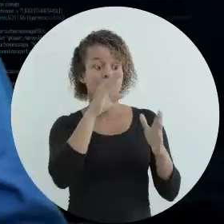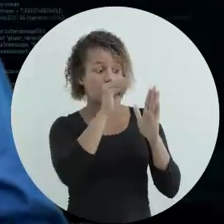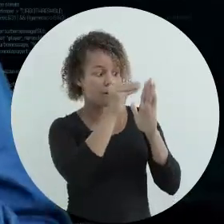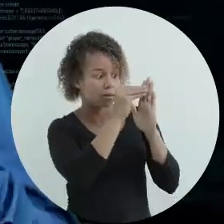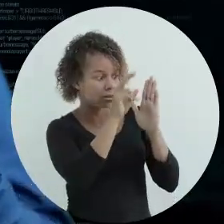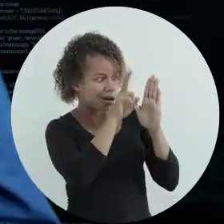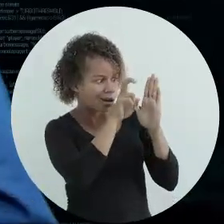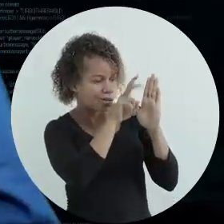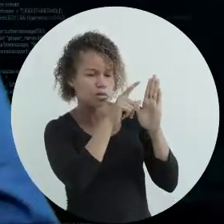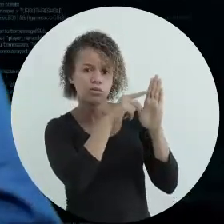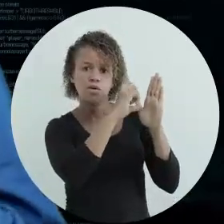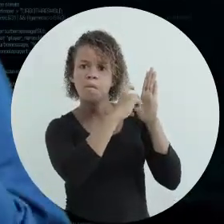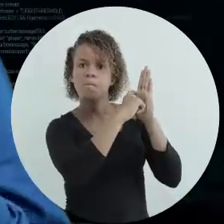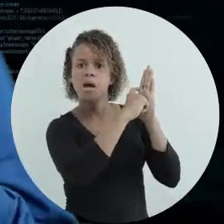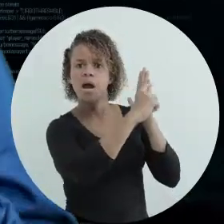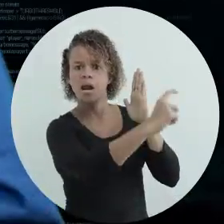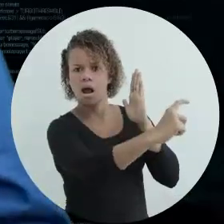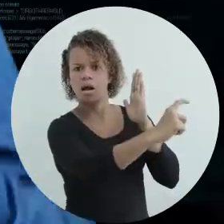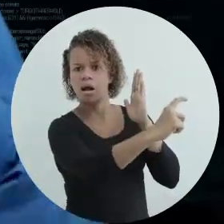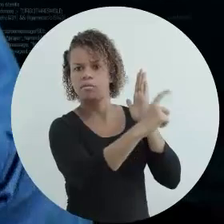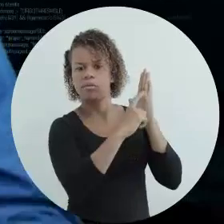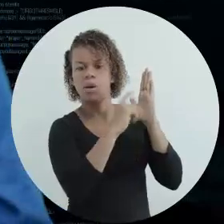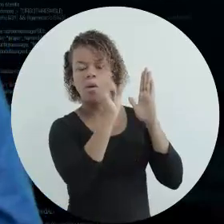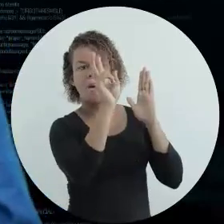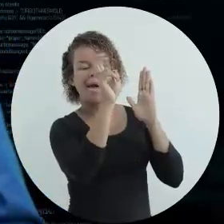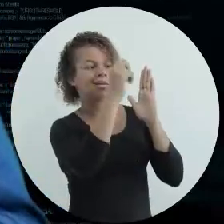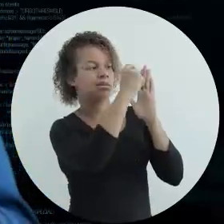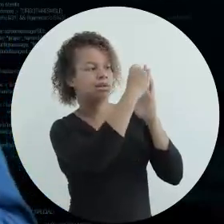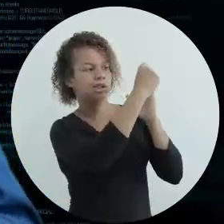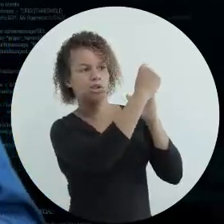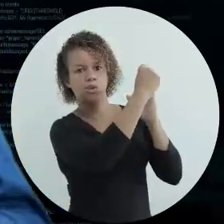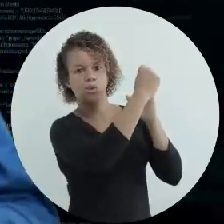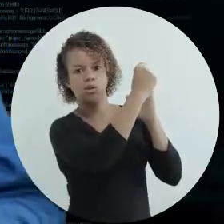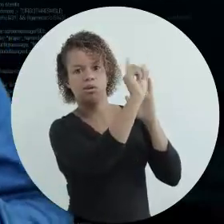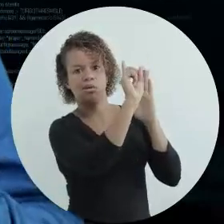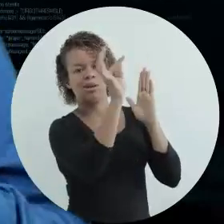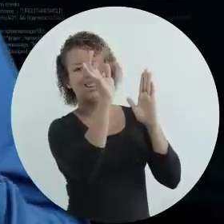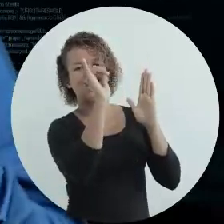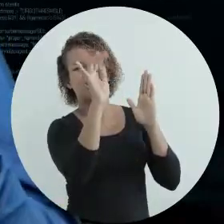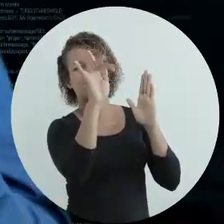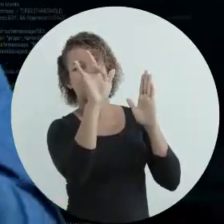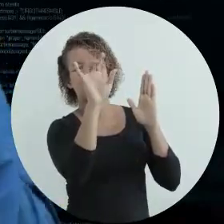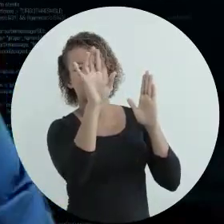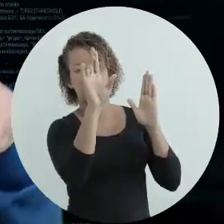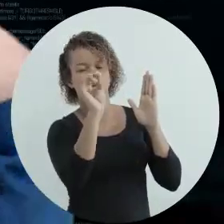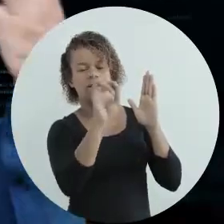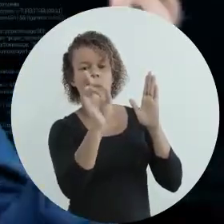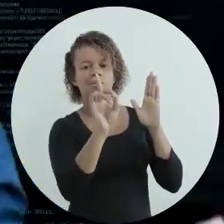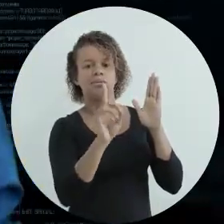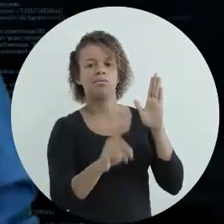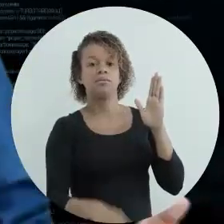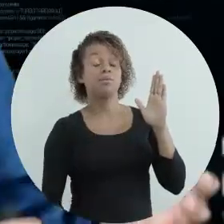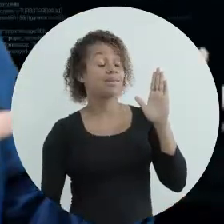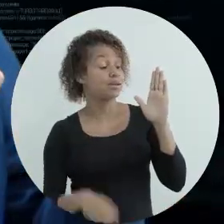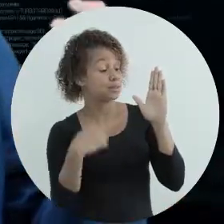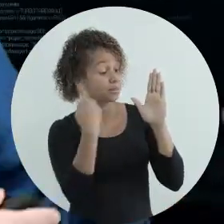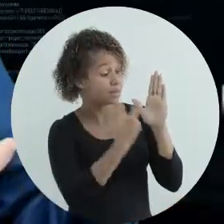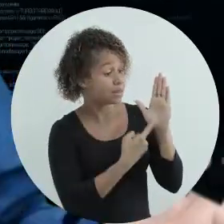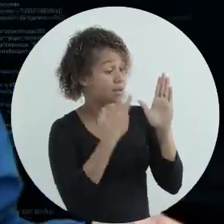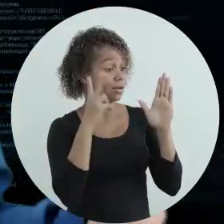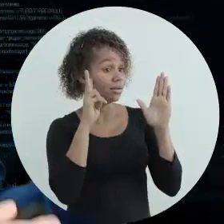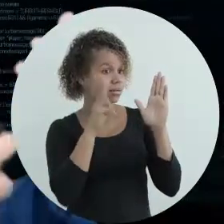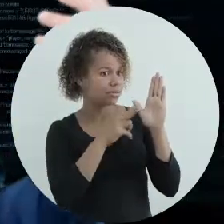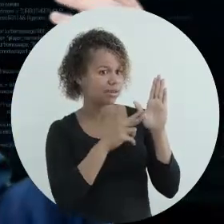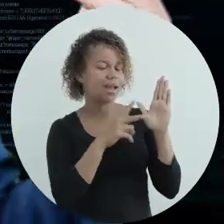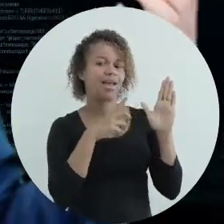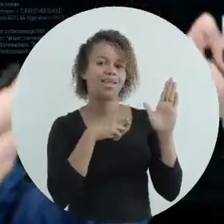parágrafo. Ele não é um título, o título está logo acima com o nome de JavaScript. Então, em JavaScript é um tipo